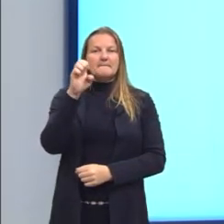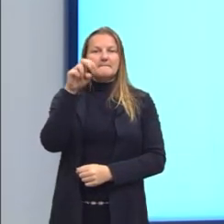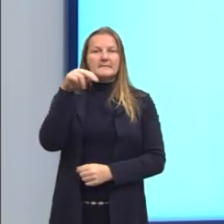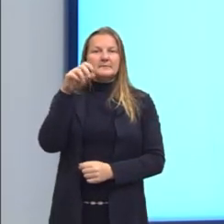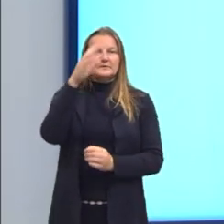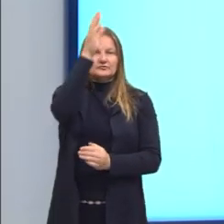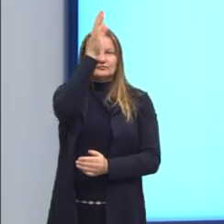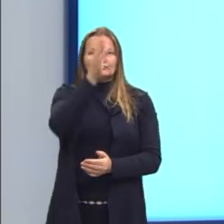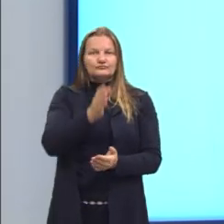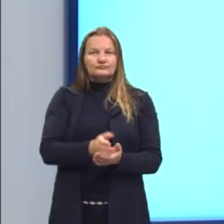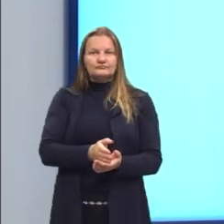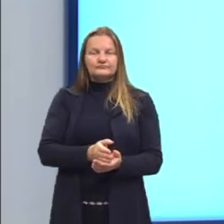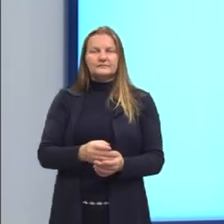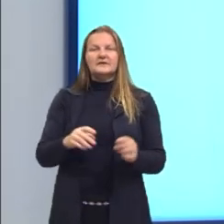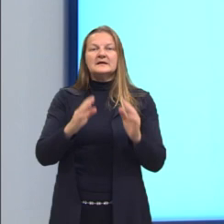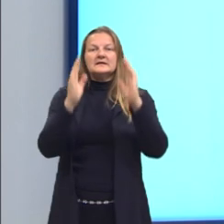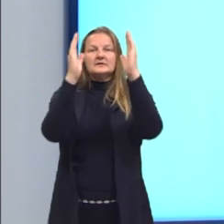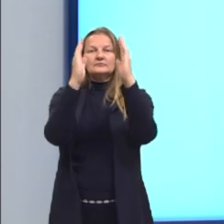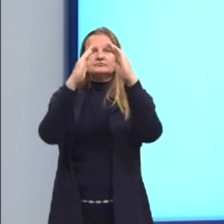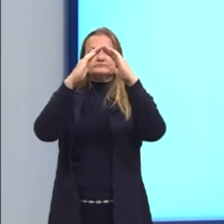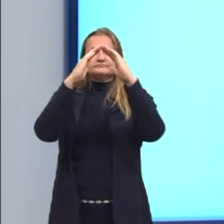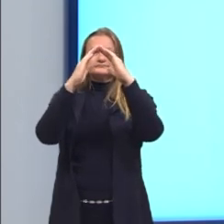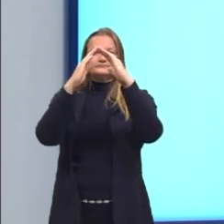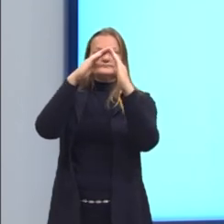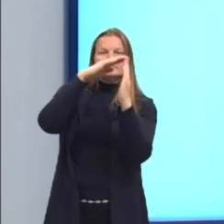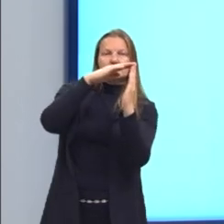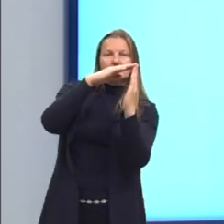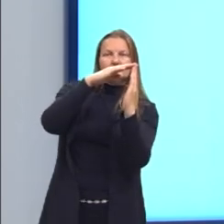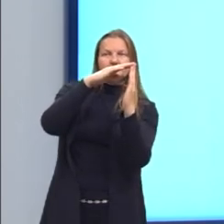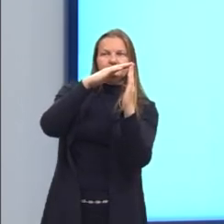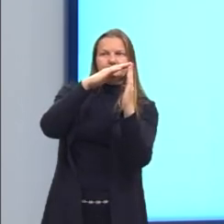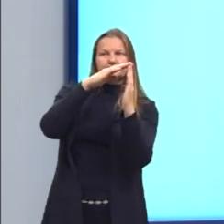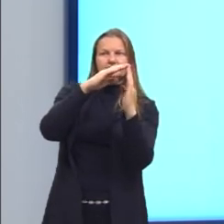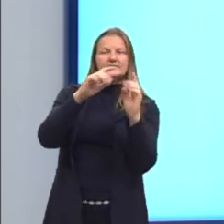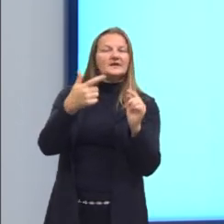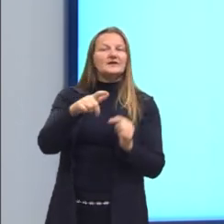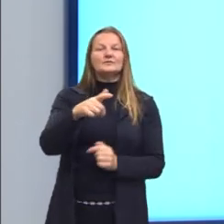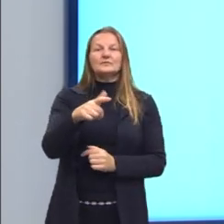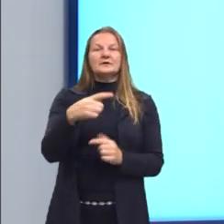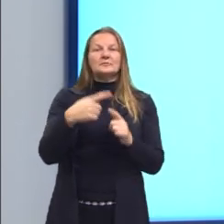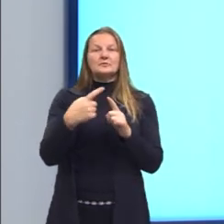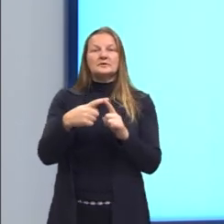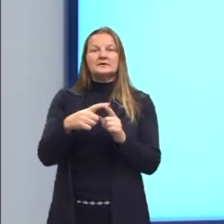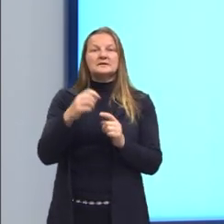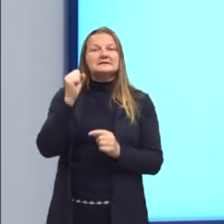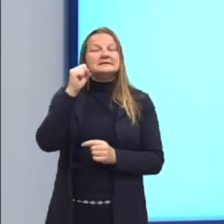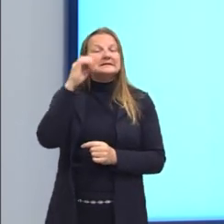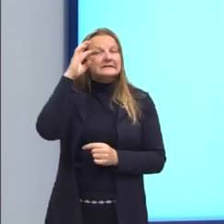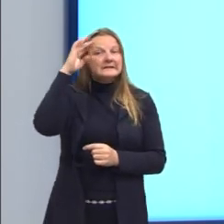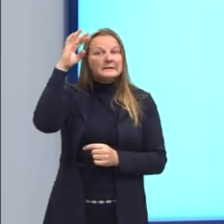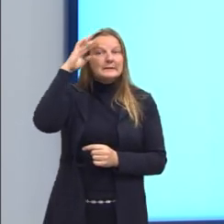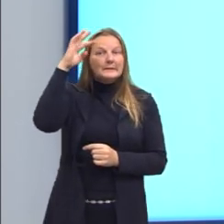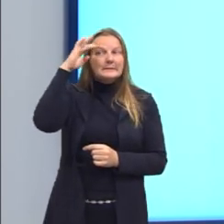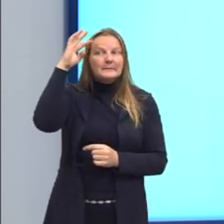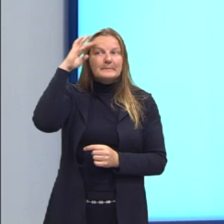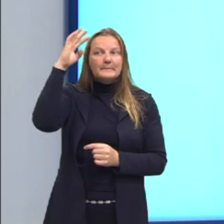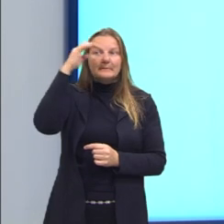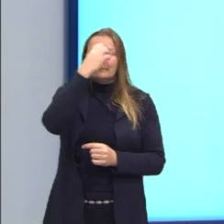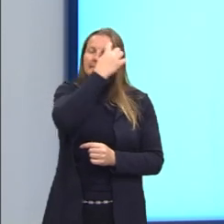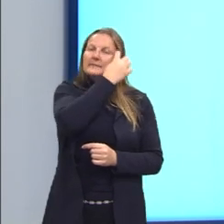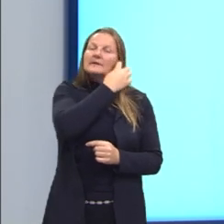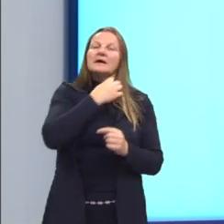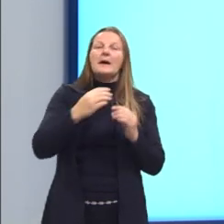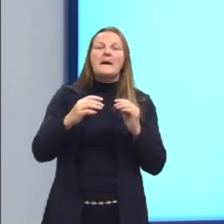E a nossa pirâmide oblíqua não acontece isso porque se a gente imaginar como se fosse